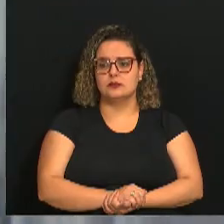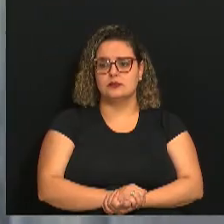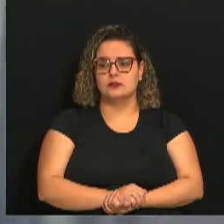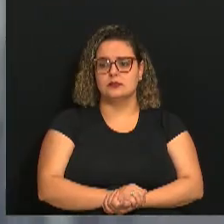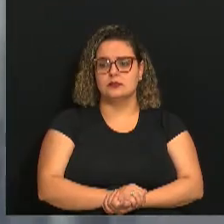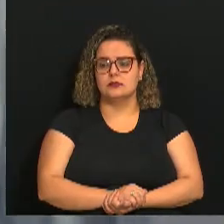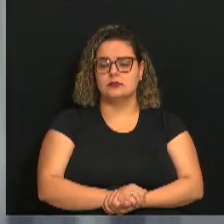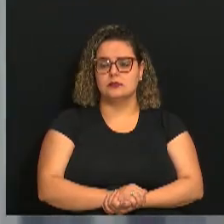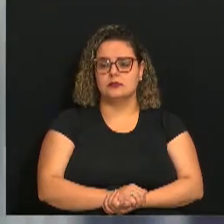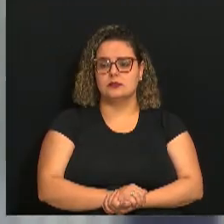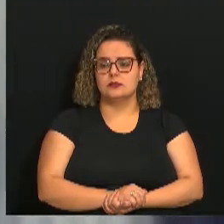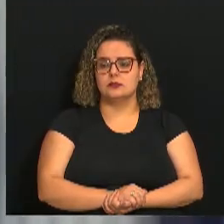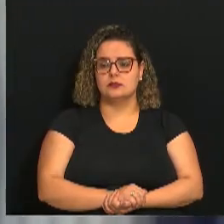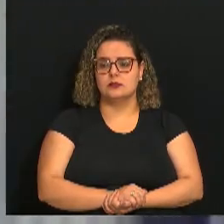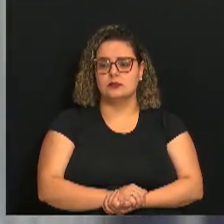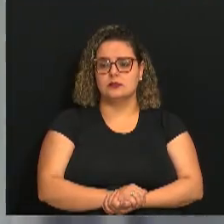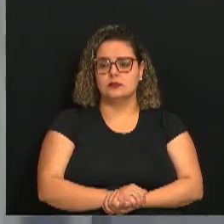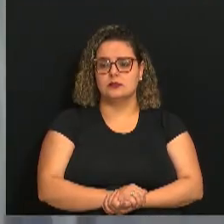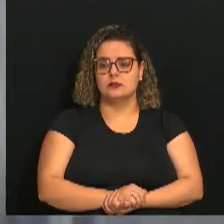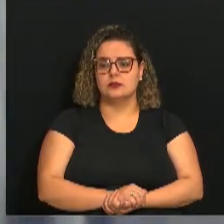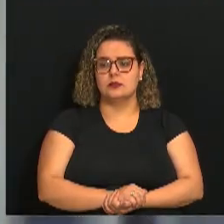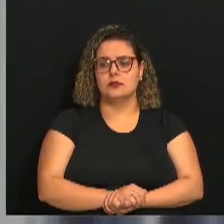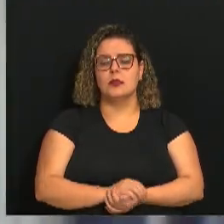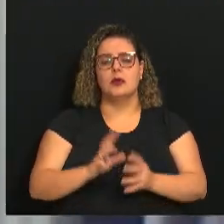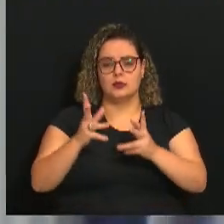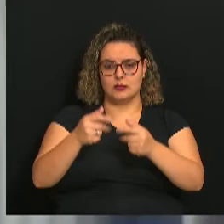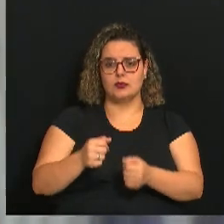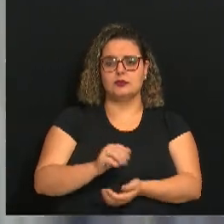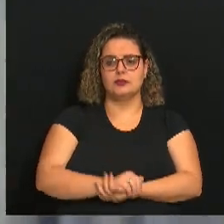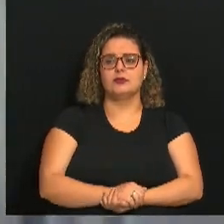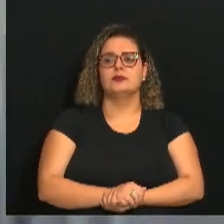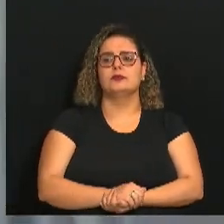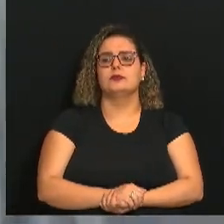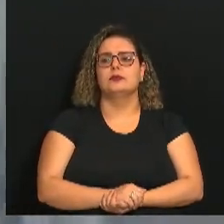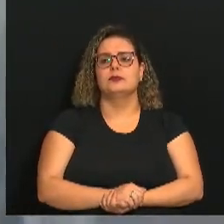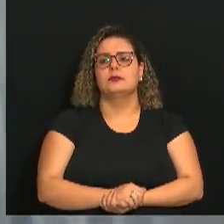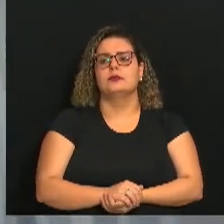Wagner, Guida. Não, eu acho que eu queria primeiro saber